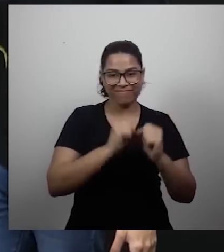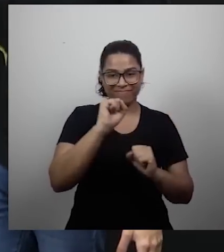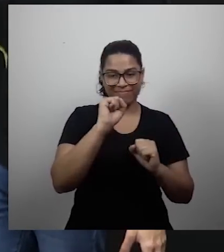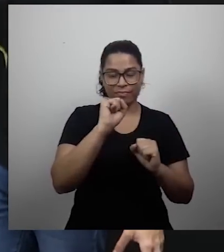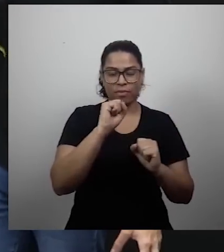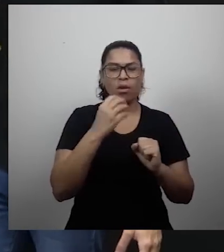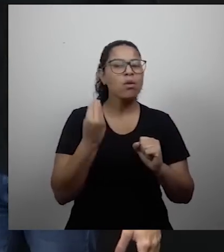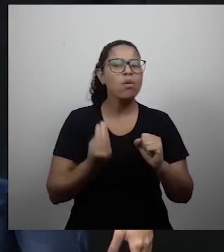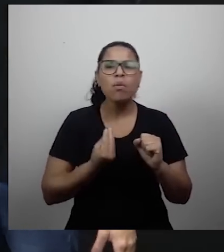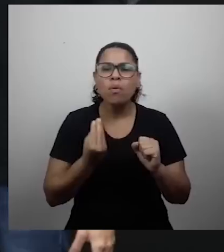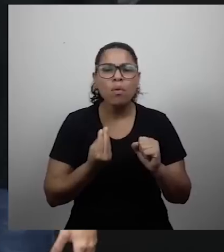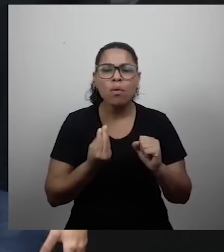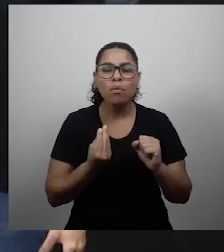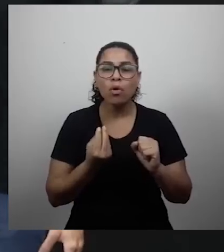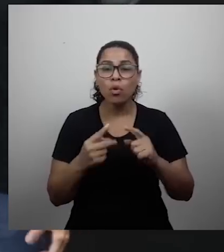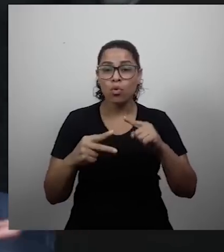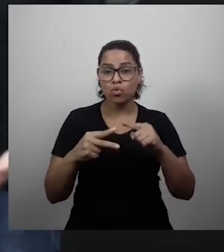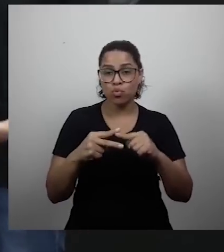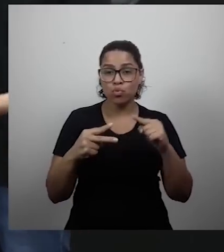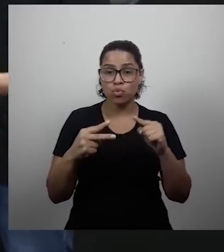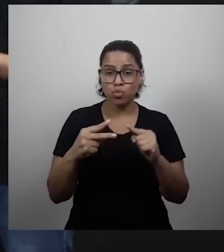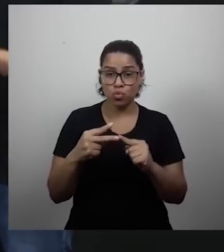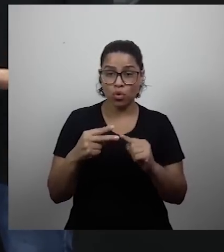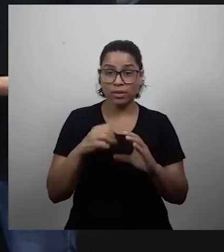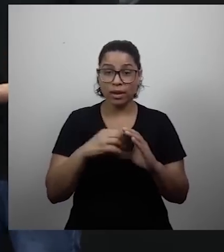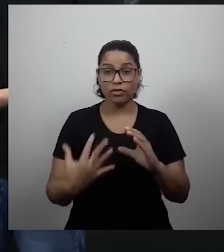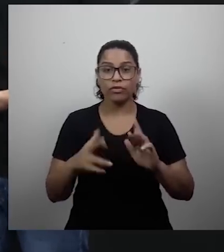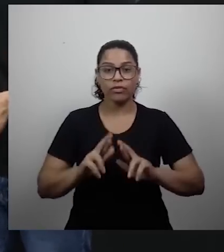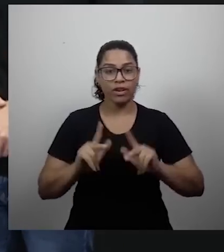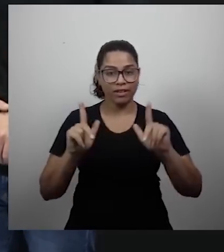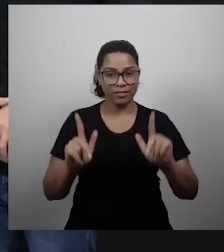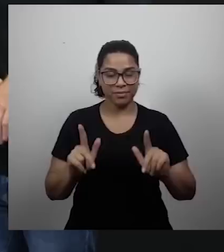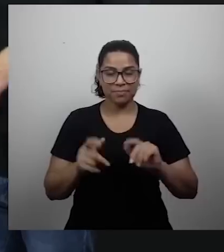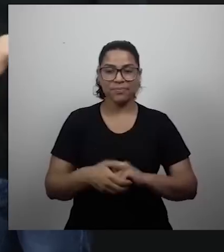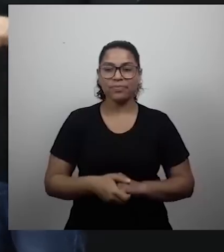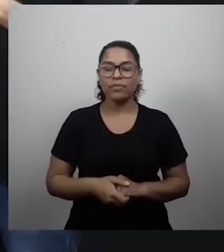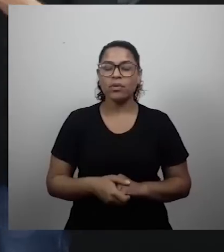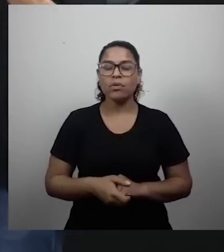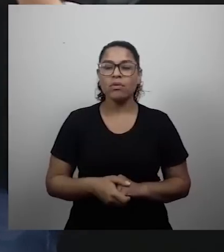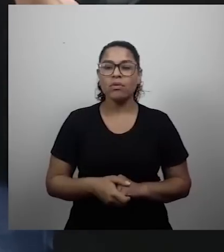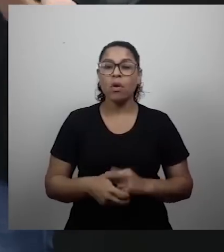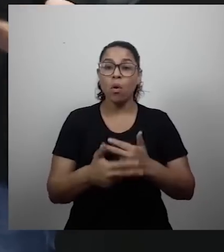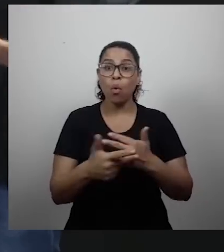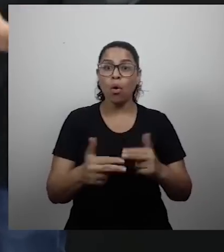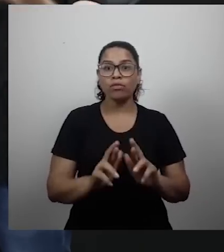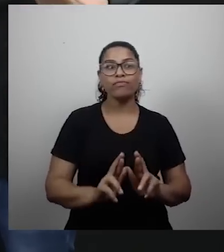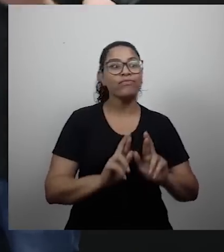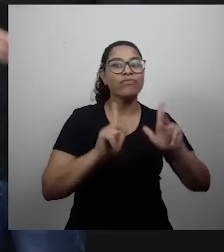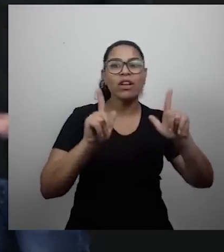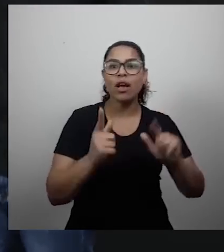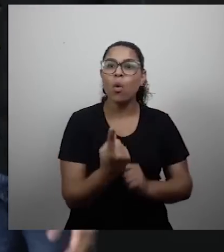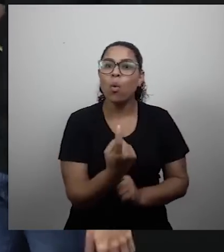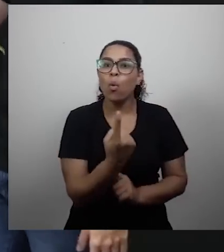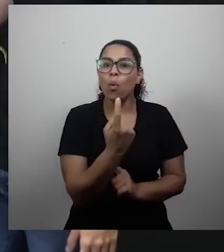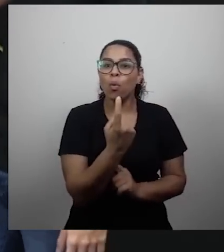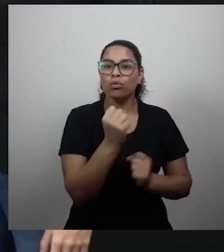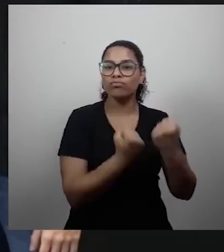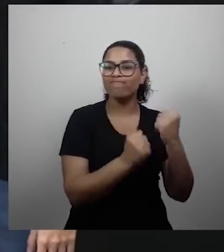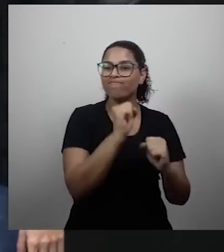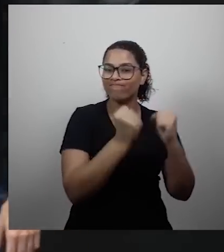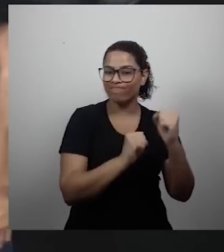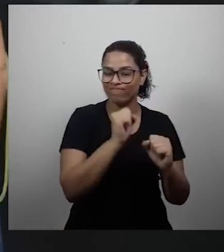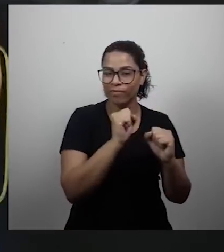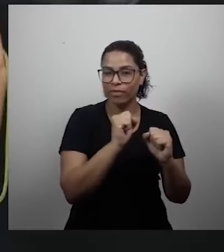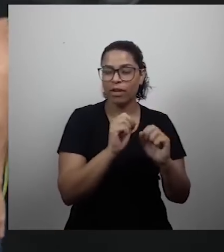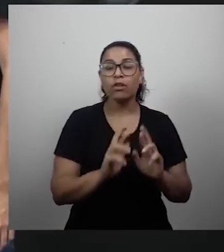Esse modelo industrial tem duas características distintivas, ou seja, duas coisas que tornam ele diferente, único,